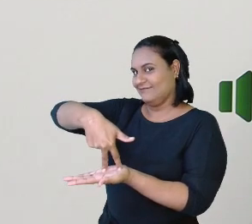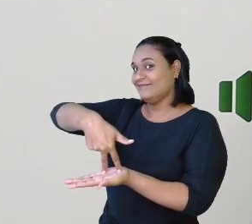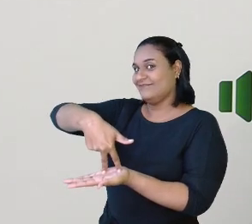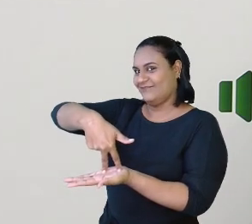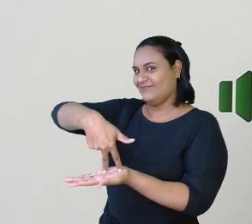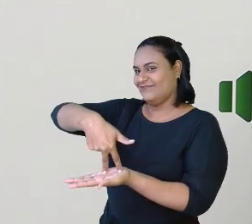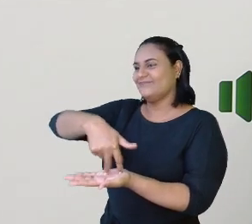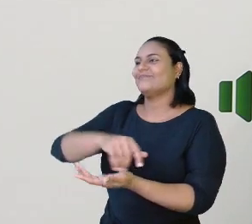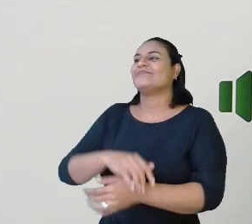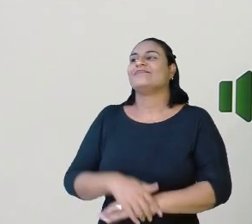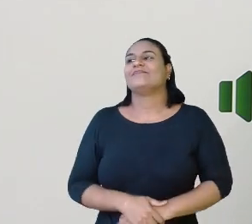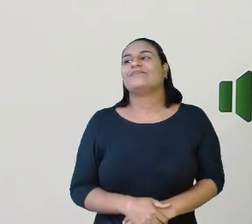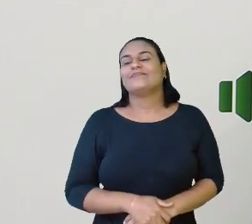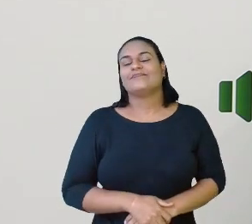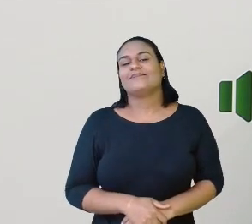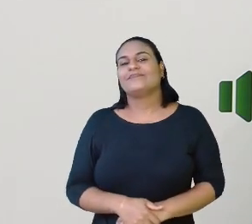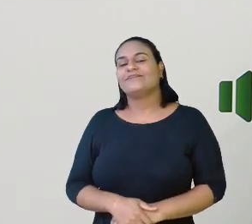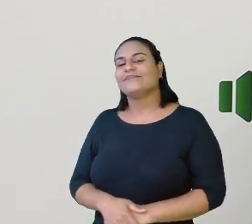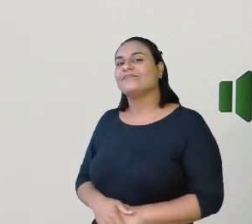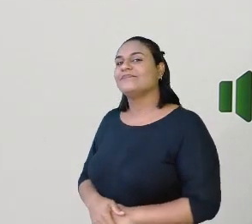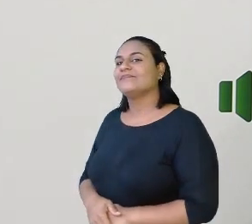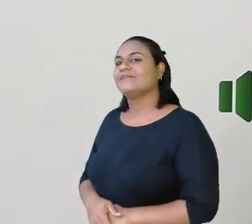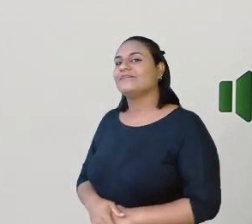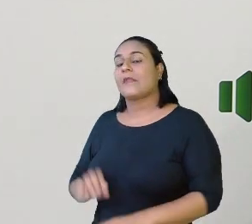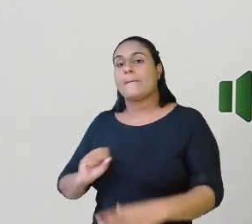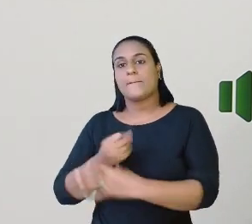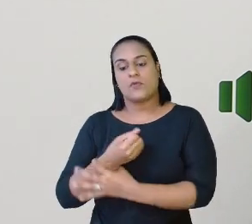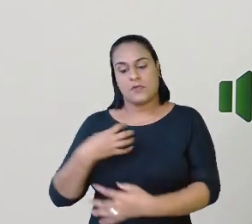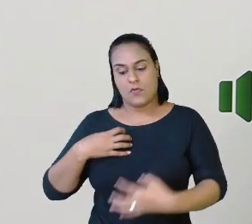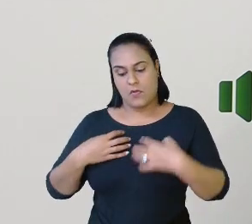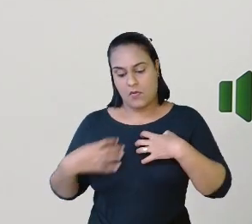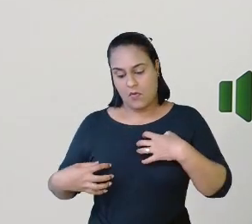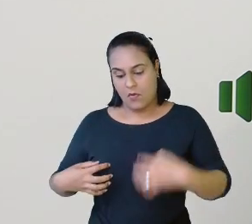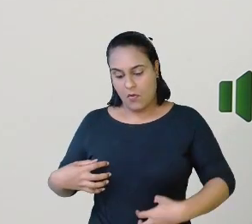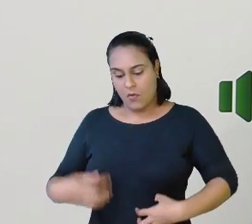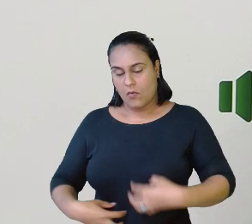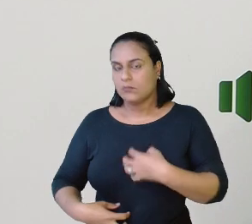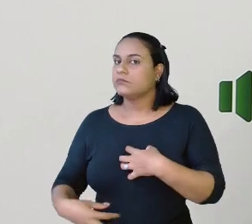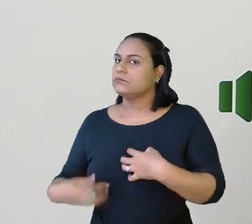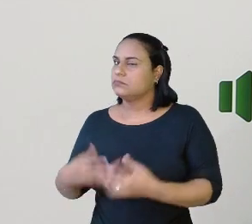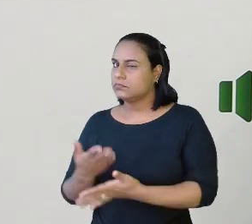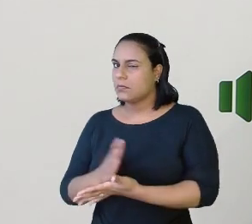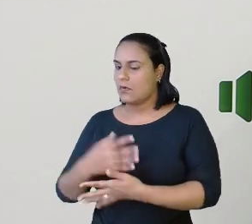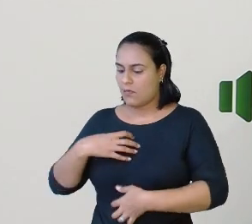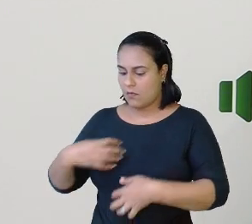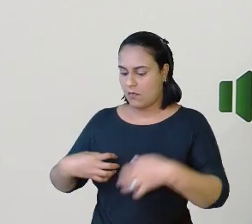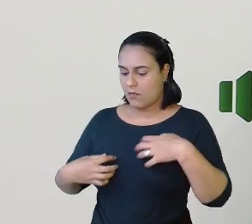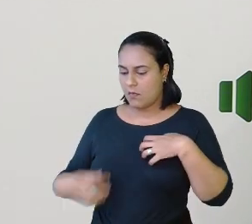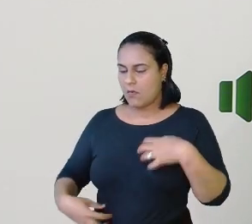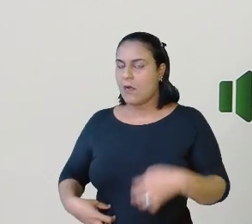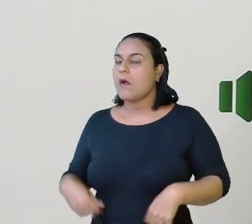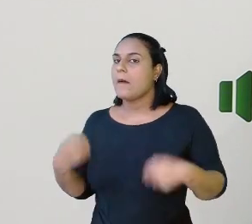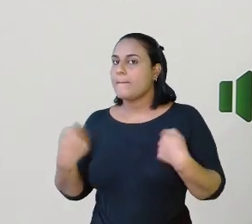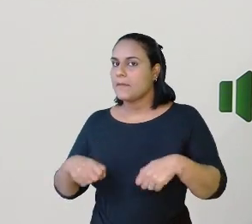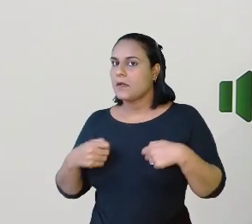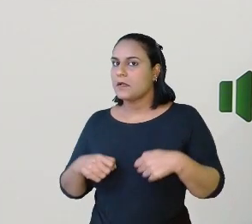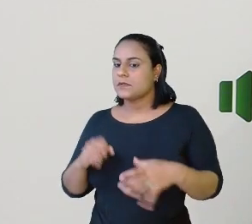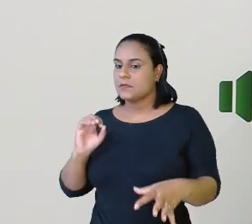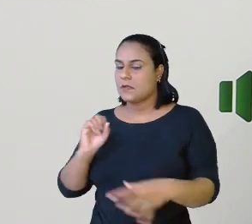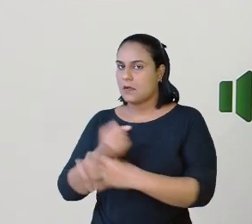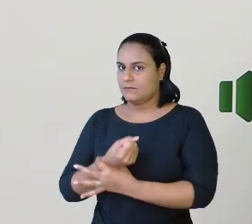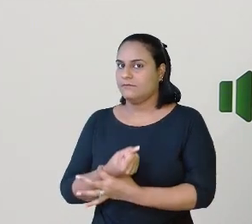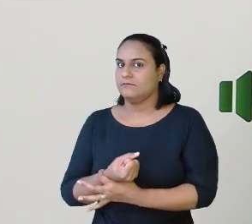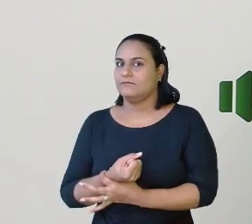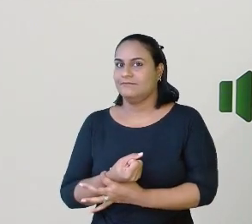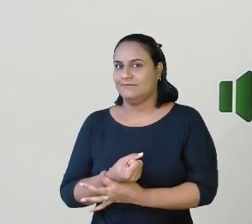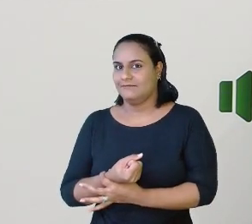exemplo, ficar em pé. Sustentação. Proteção dos órgãos, então alguns órgãos internos precisam estar protegidos